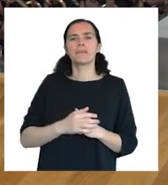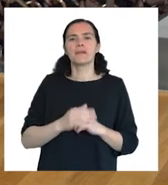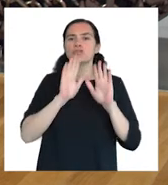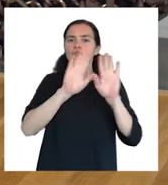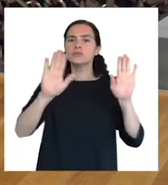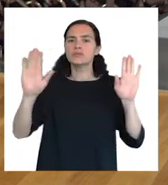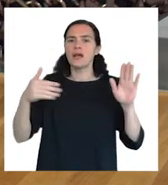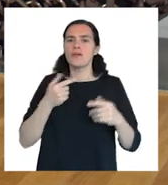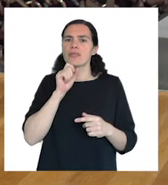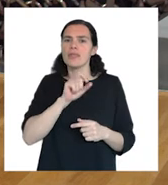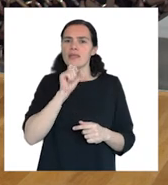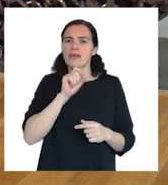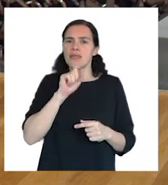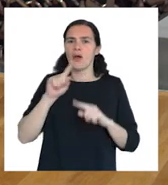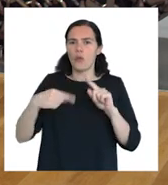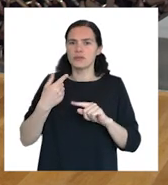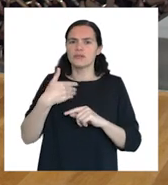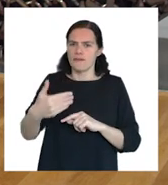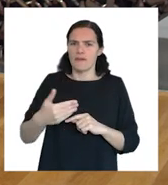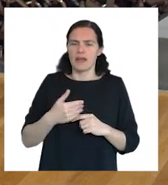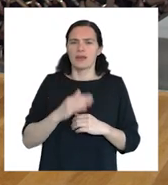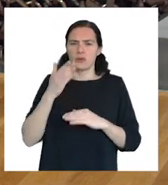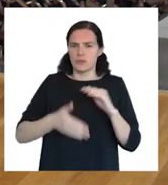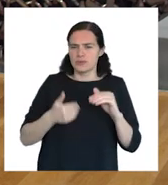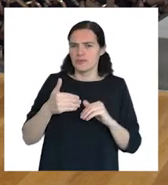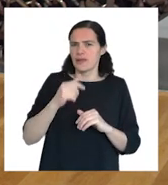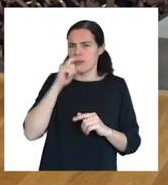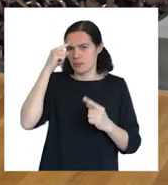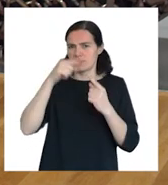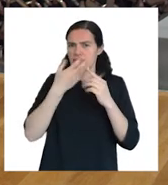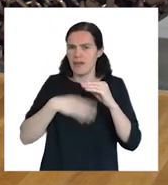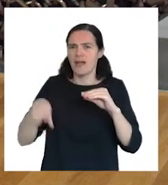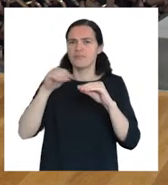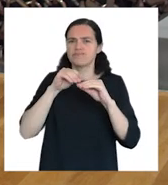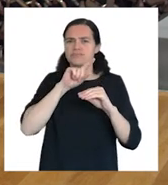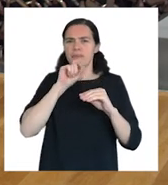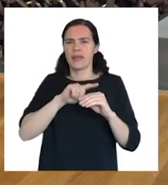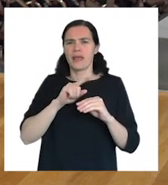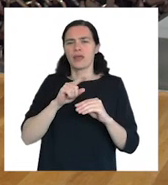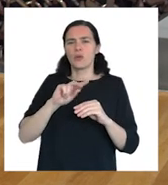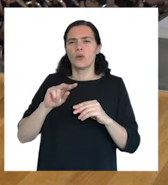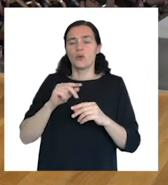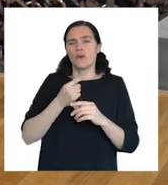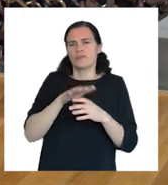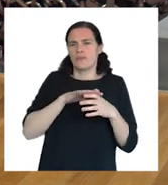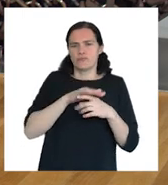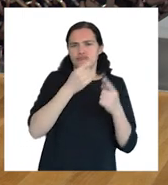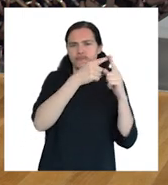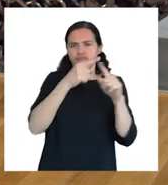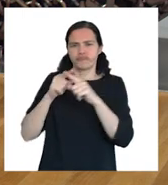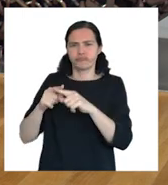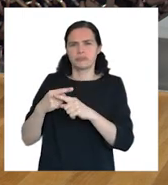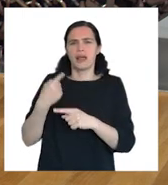também uma exposição que permitiu, e outras haverá seguramente, a complementaridade e a aproximação entre duas